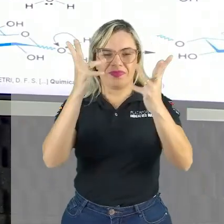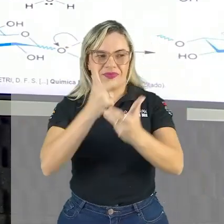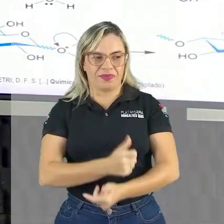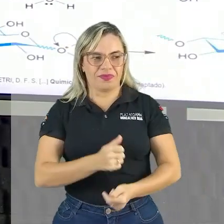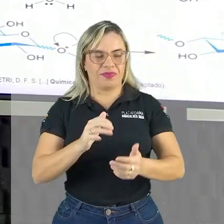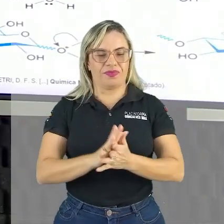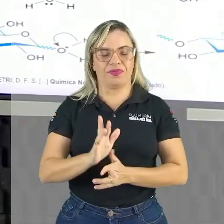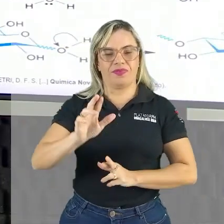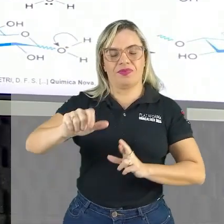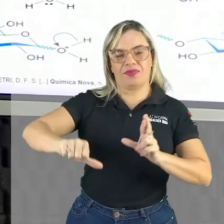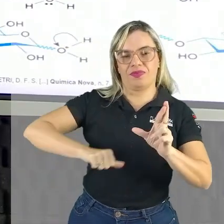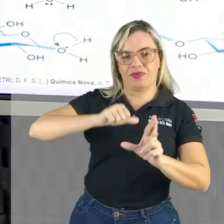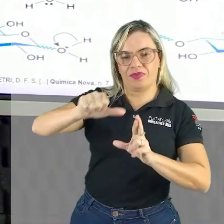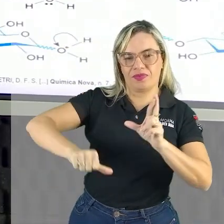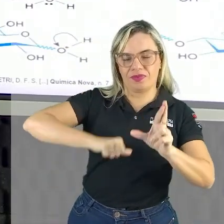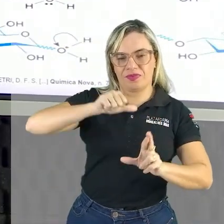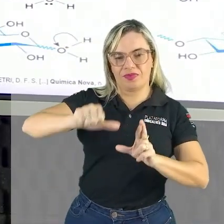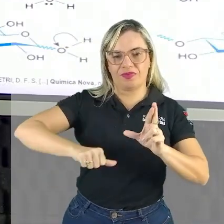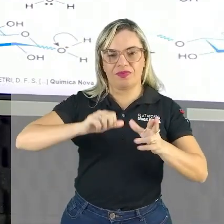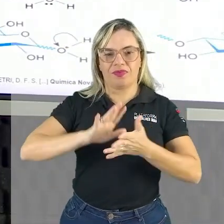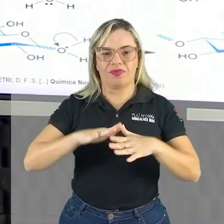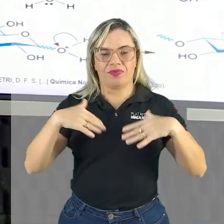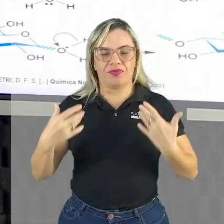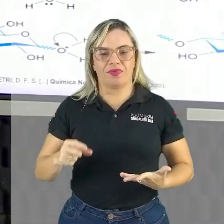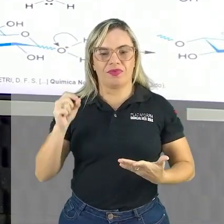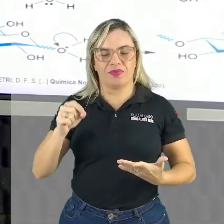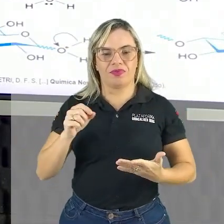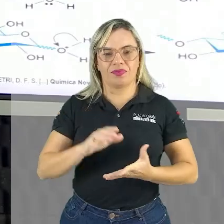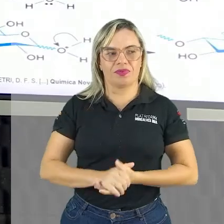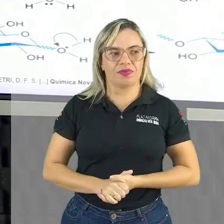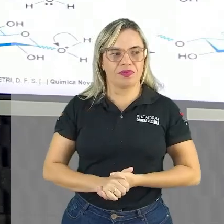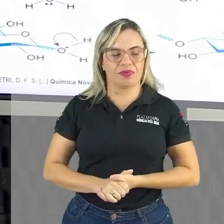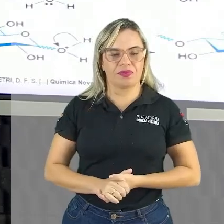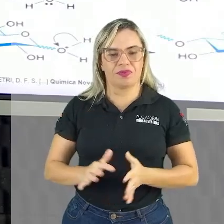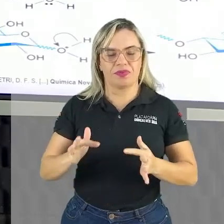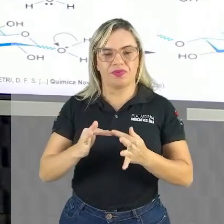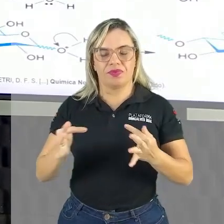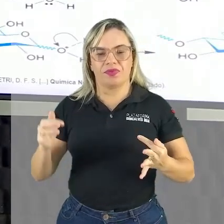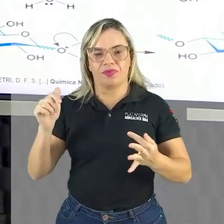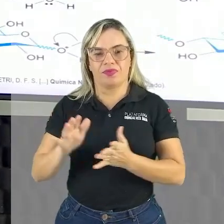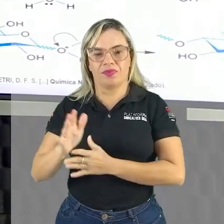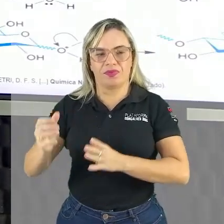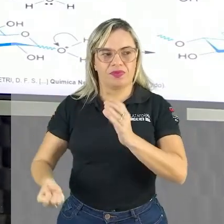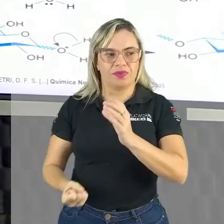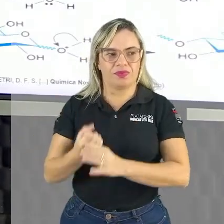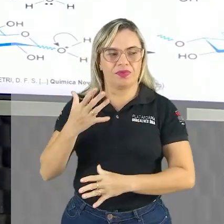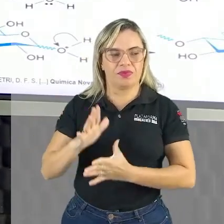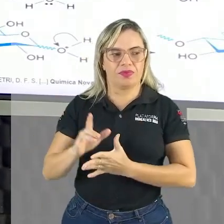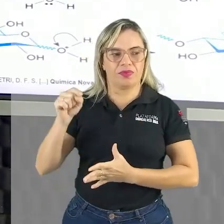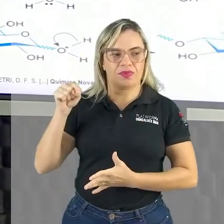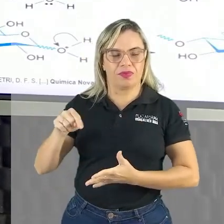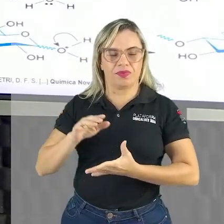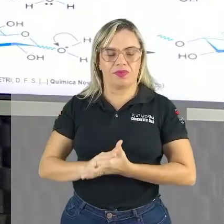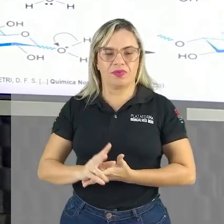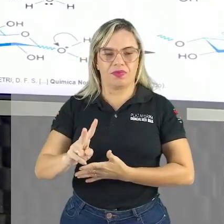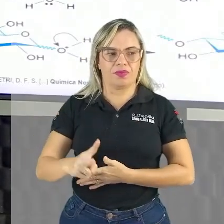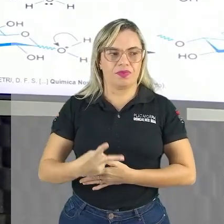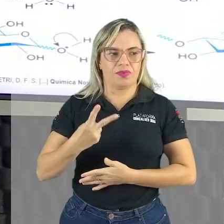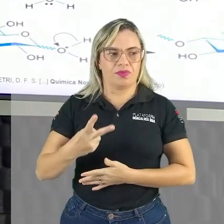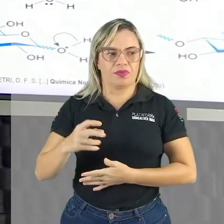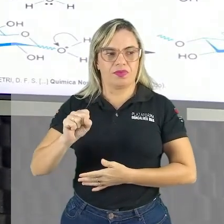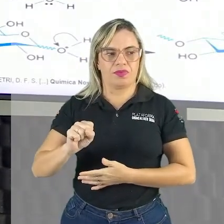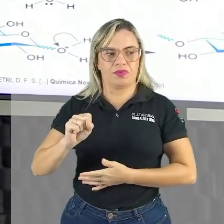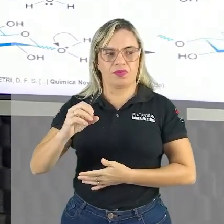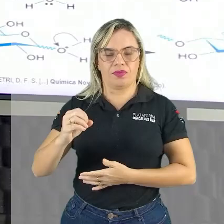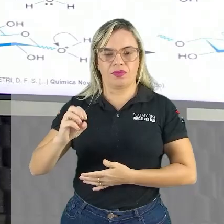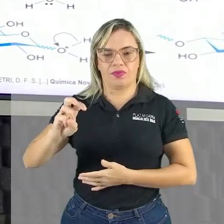Dessa reação com o dióxido de enxofre, você simplesmente forma o trióxido de enxofre.